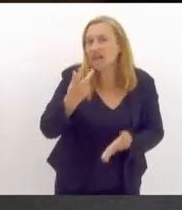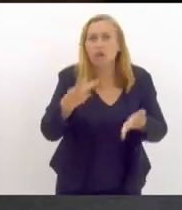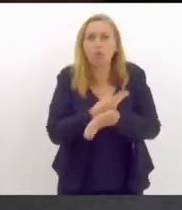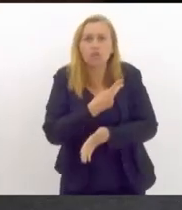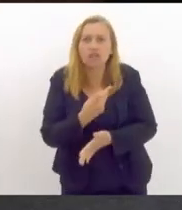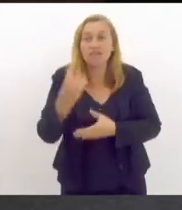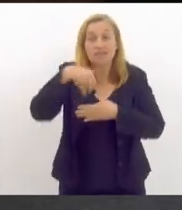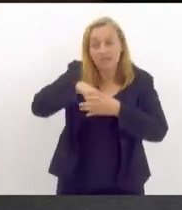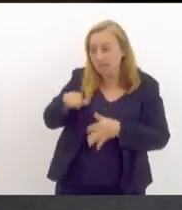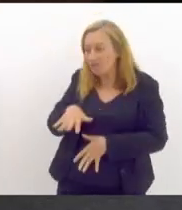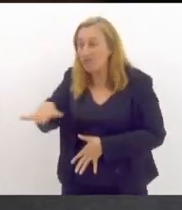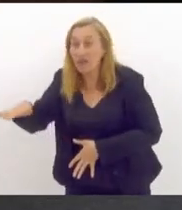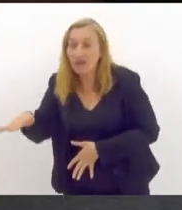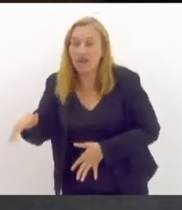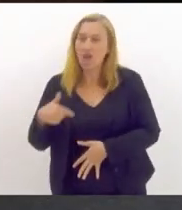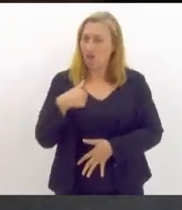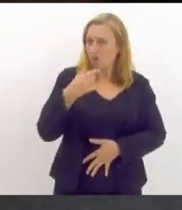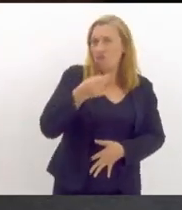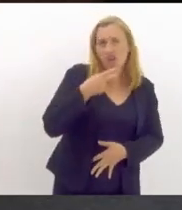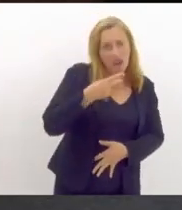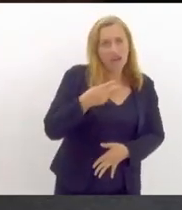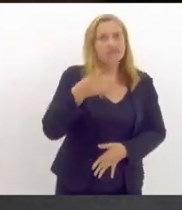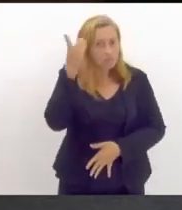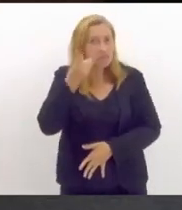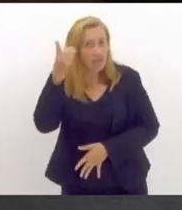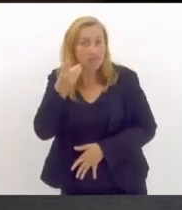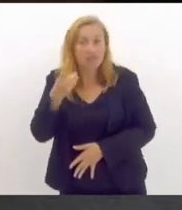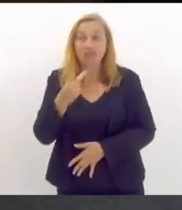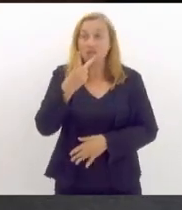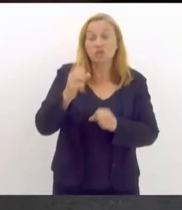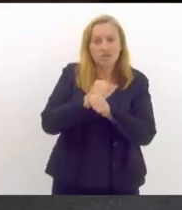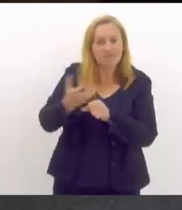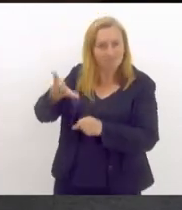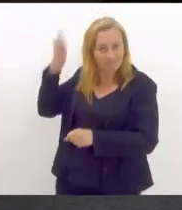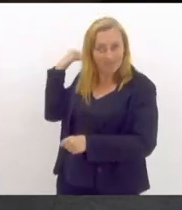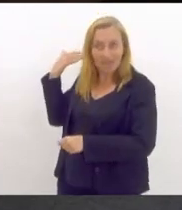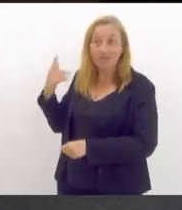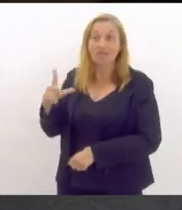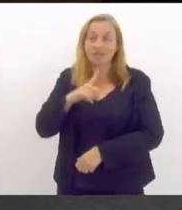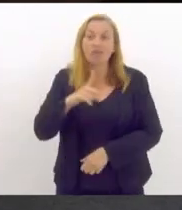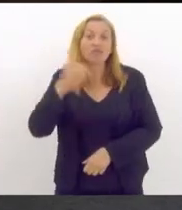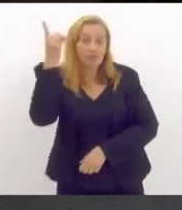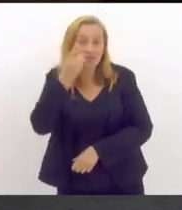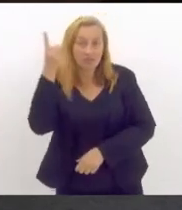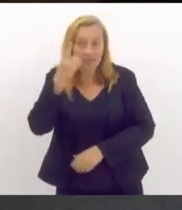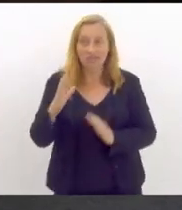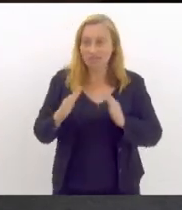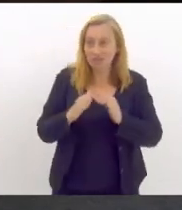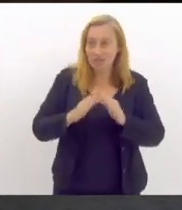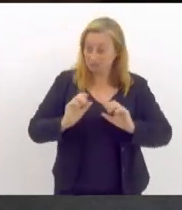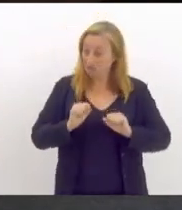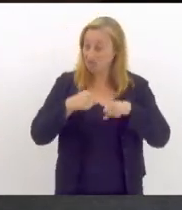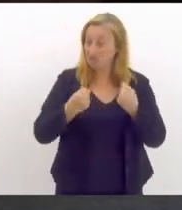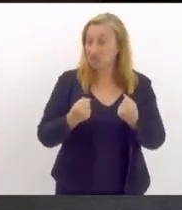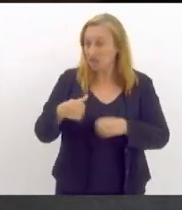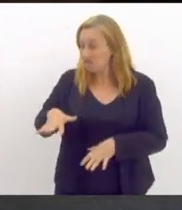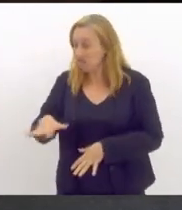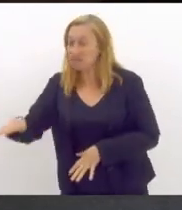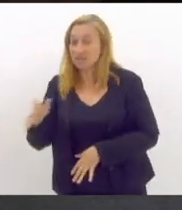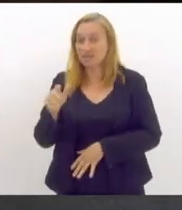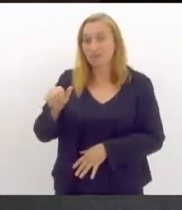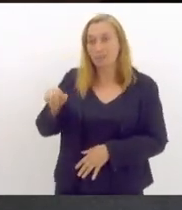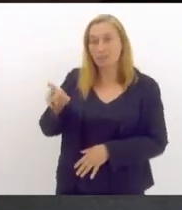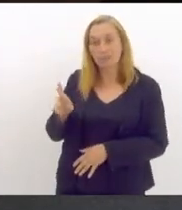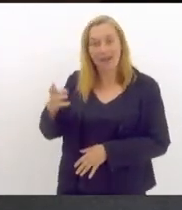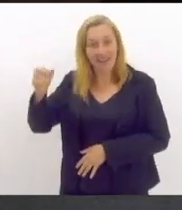acontecem dentro da favela eu dou um exemplo deputada Há dois anos atrás tem uma deputada nessa casa que se diz a defensora da Favela da Maré